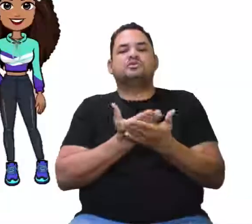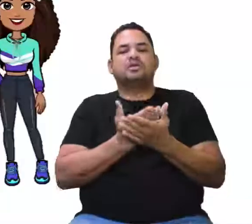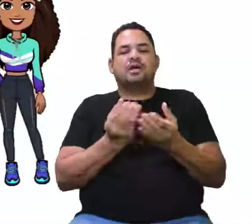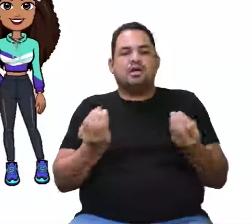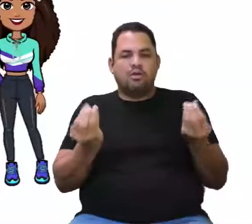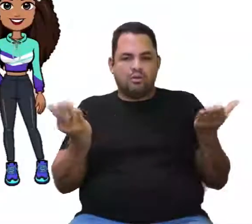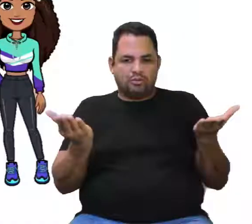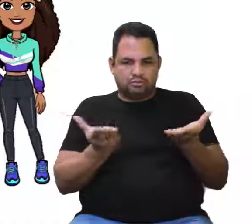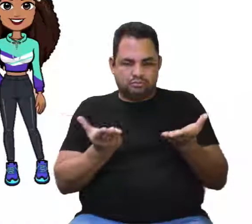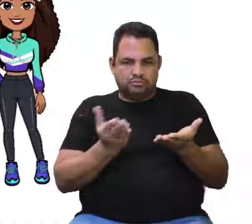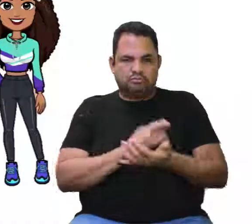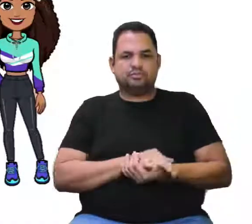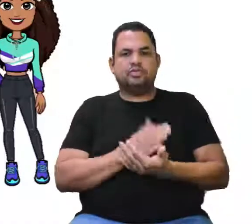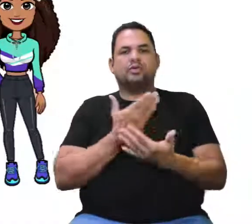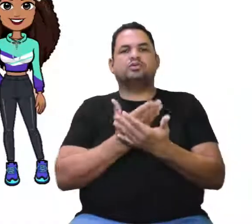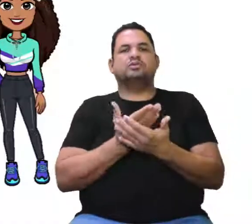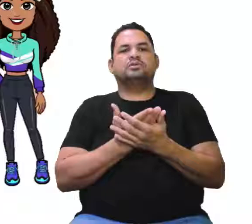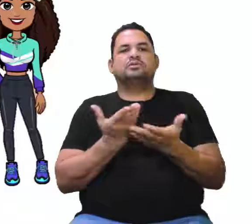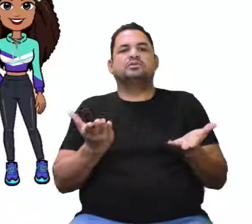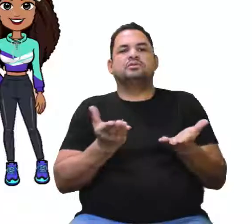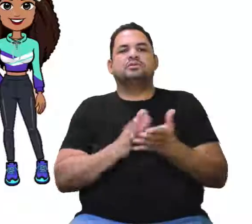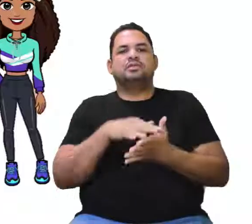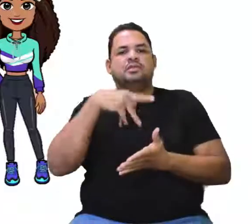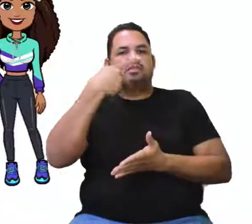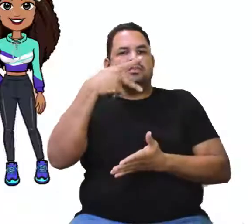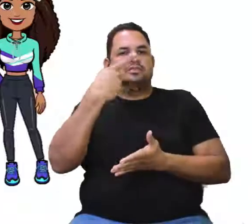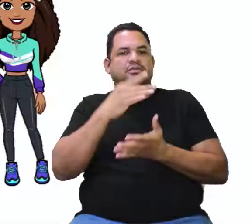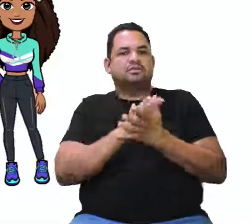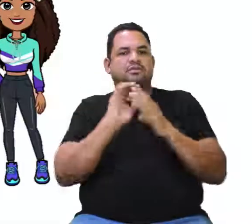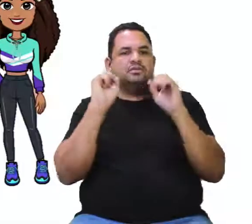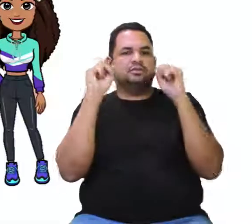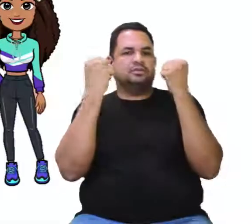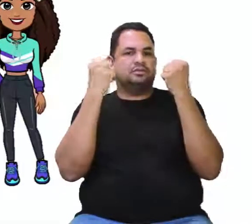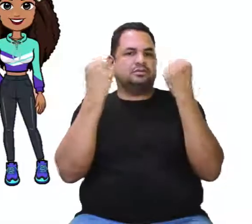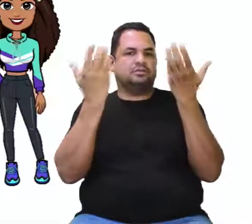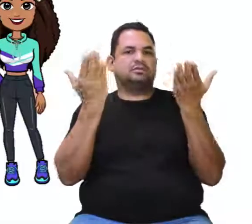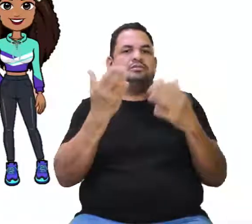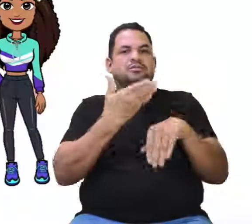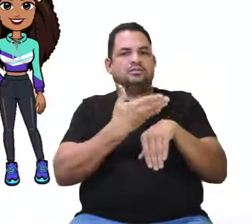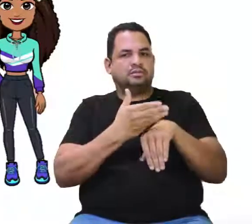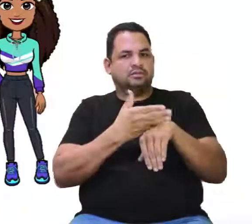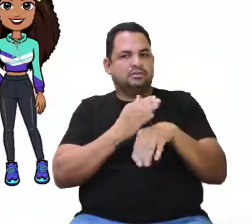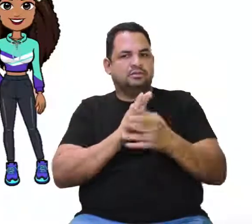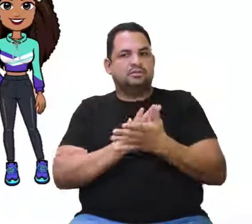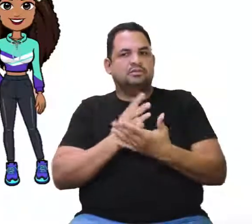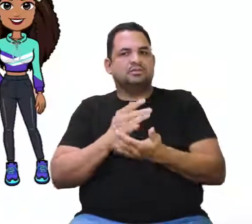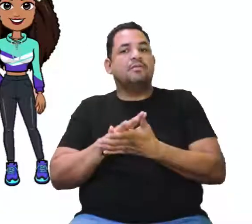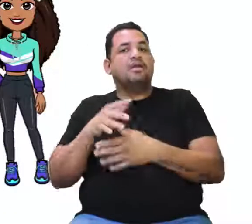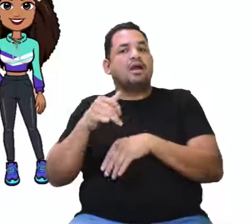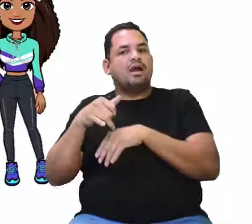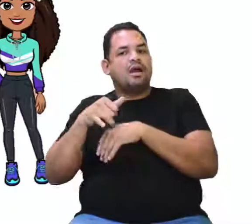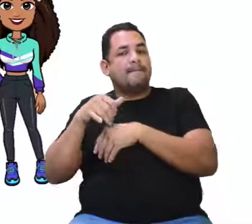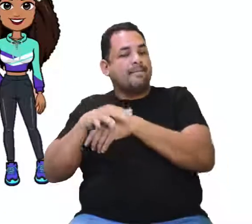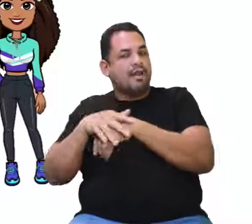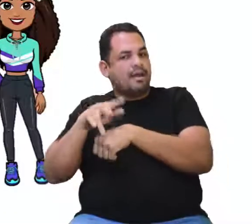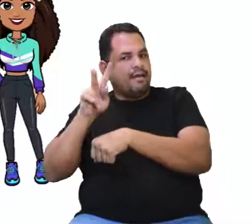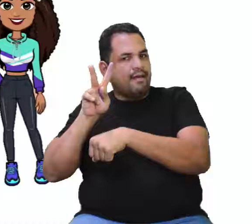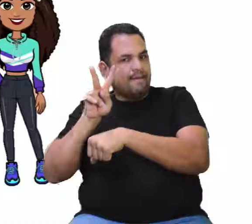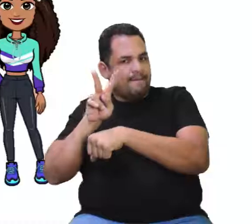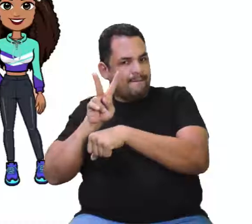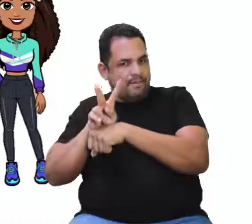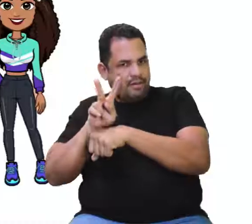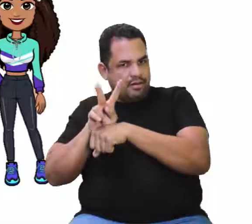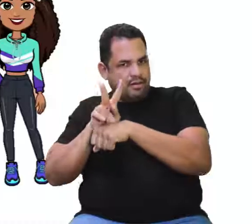comigo. Então, na aula de hoje, nós vamos falar sobre exercício físico na prevenção dos problemas